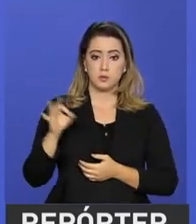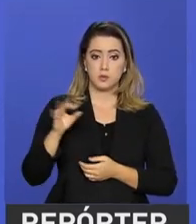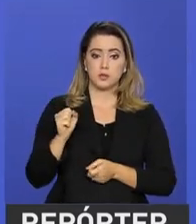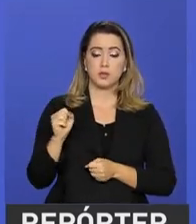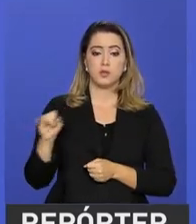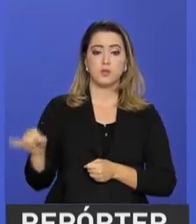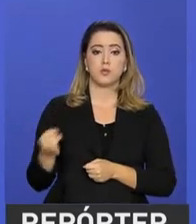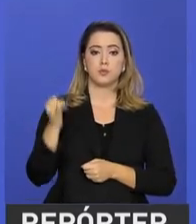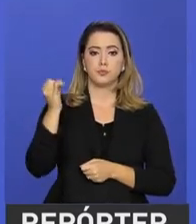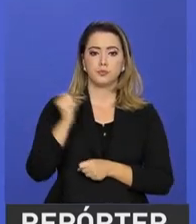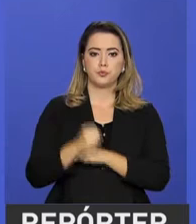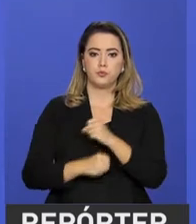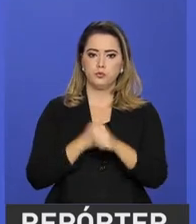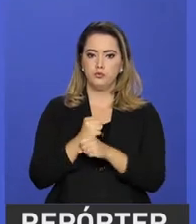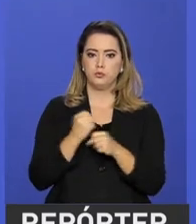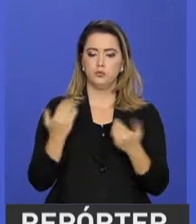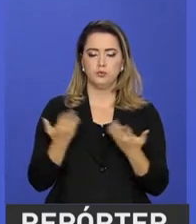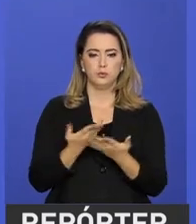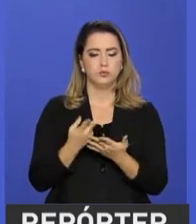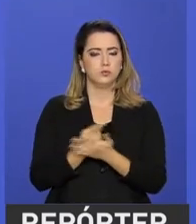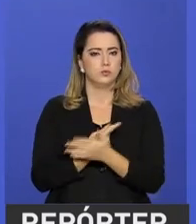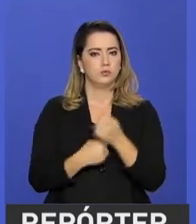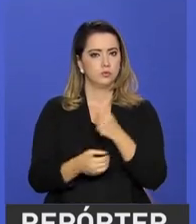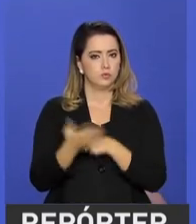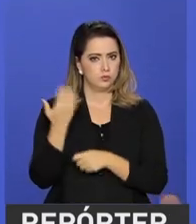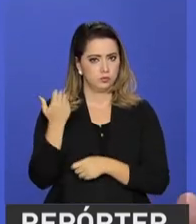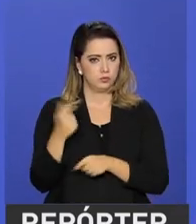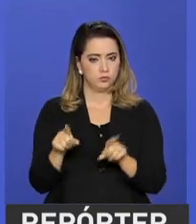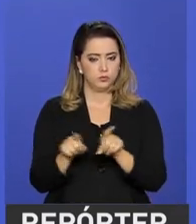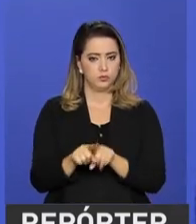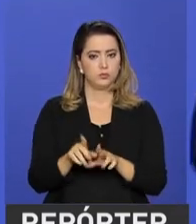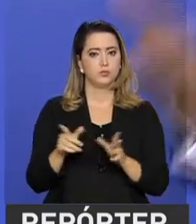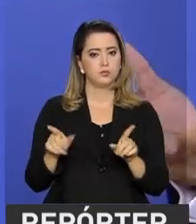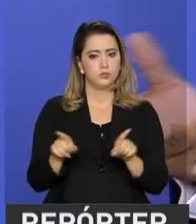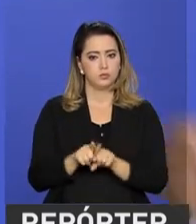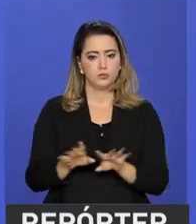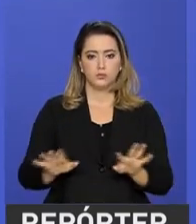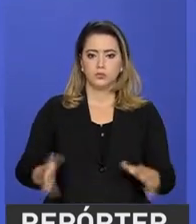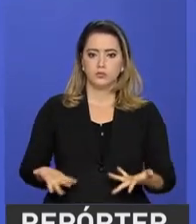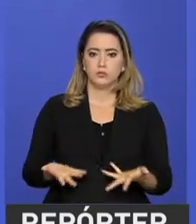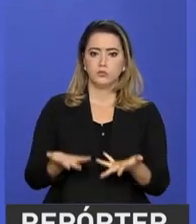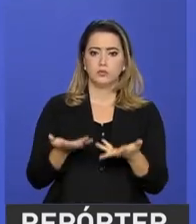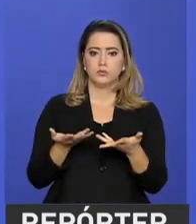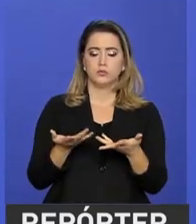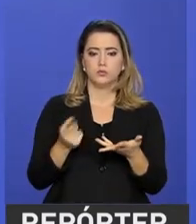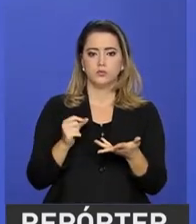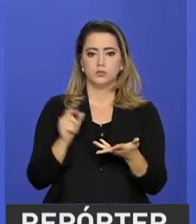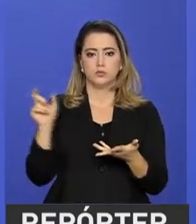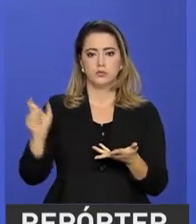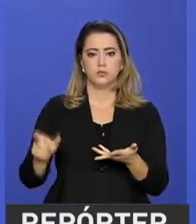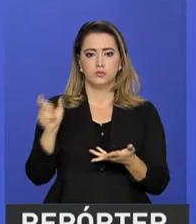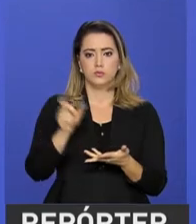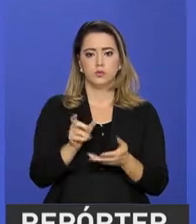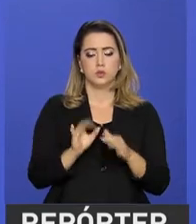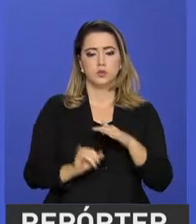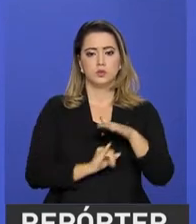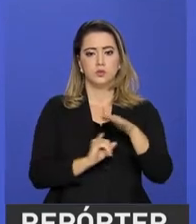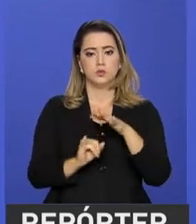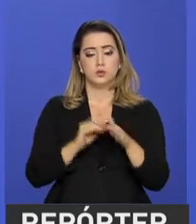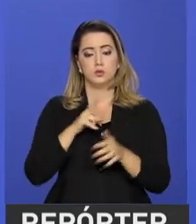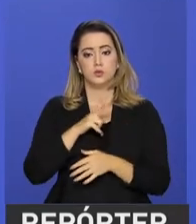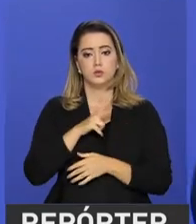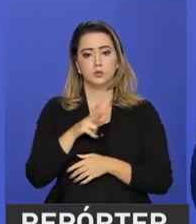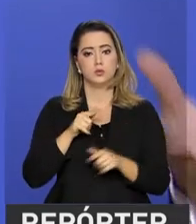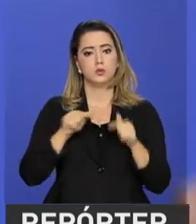de juros que é praticado fiéis antigo e finalmente um estilo a que instituições privadas